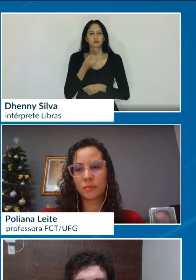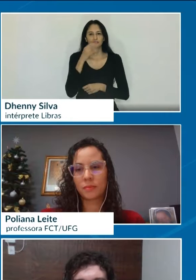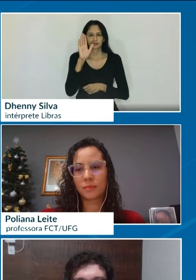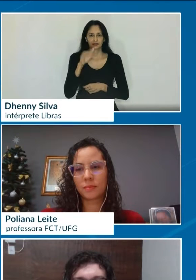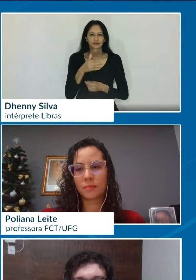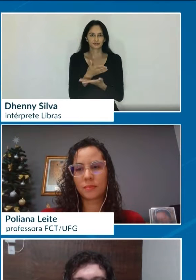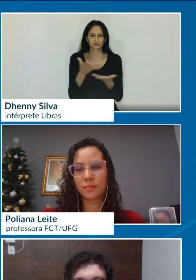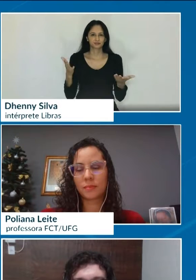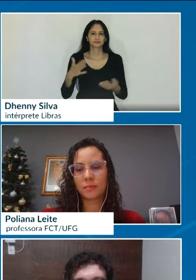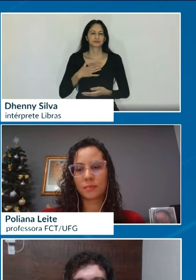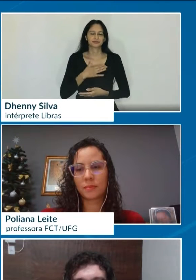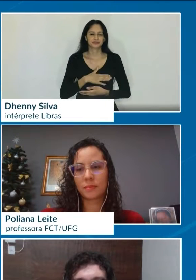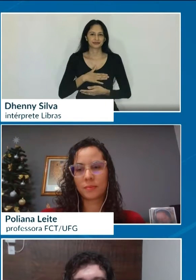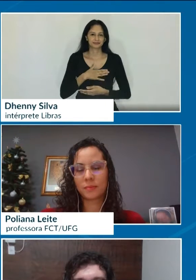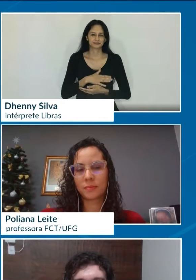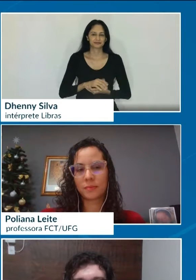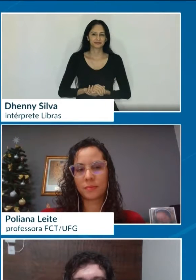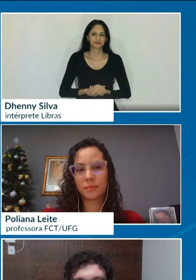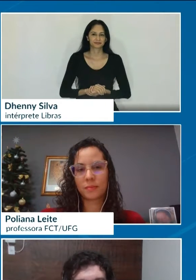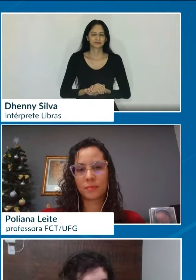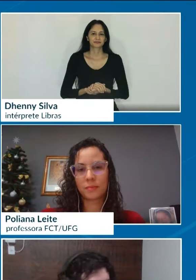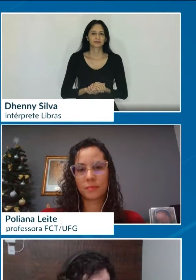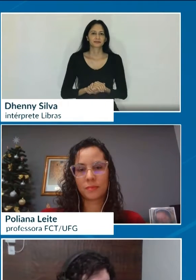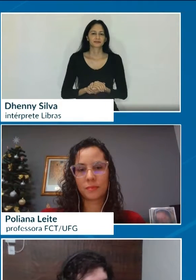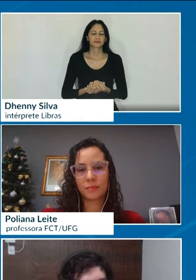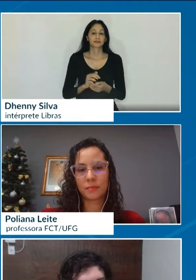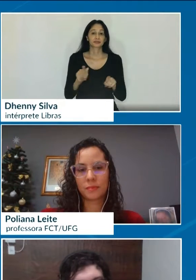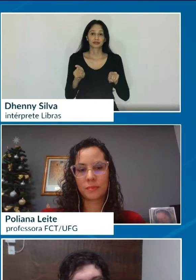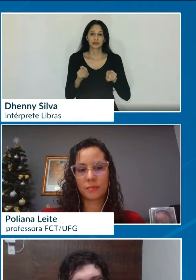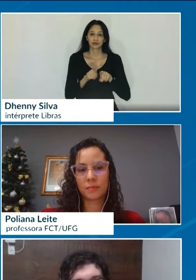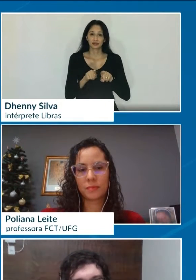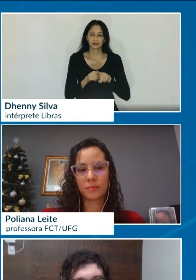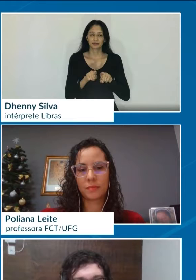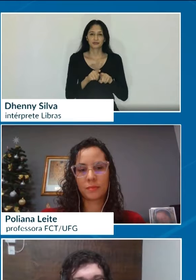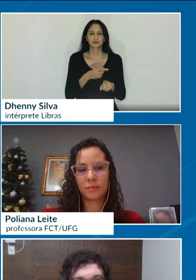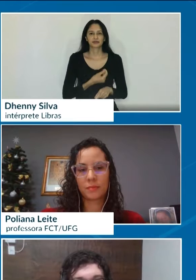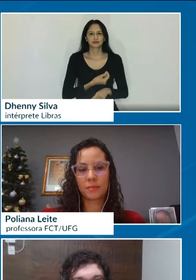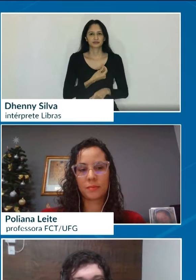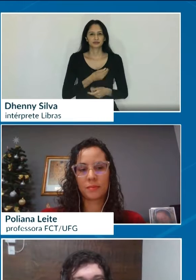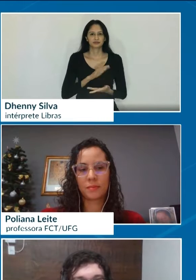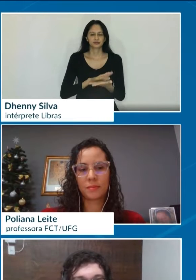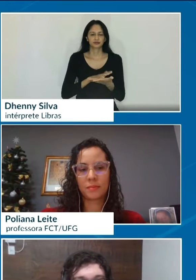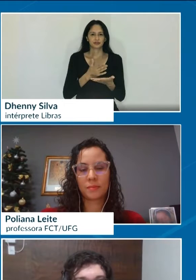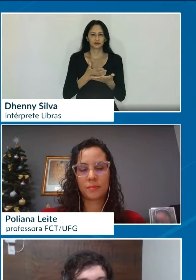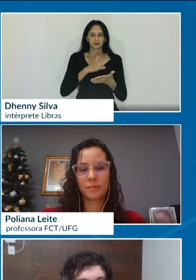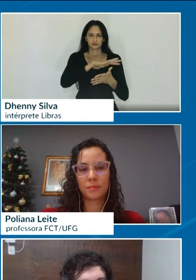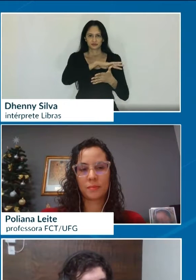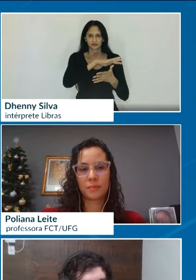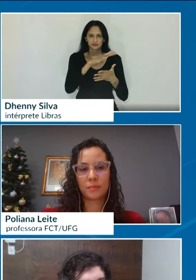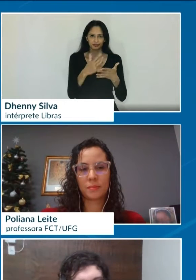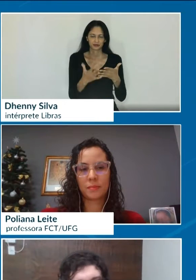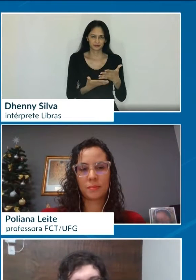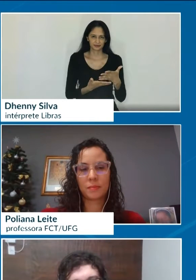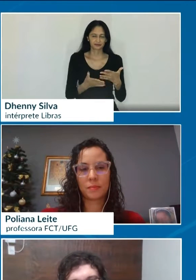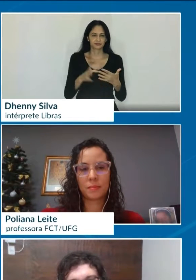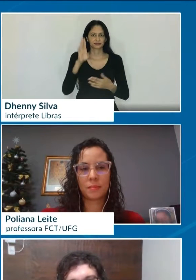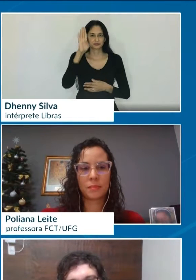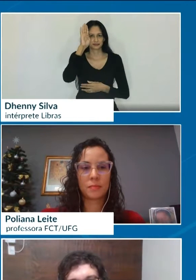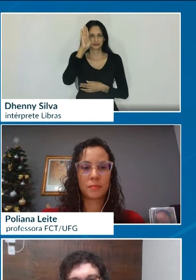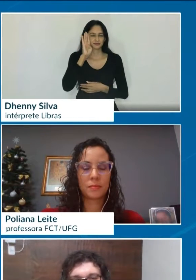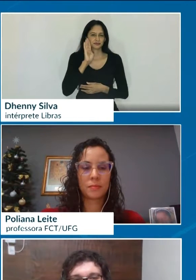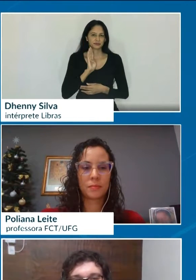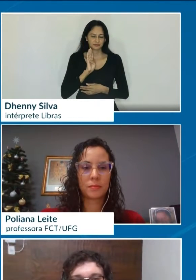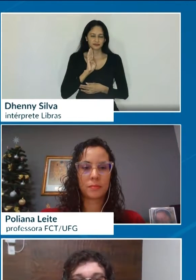prazer. Contamos também aqui com a presença da Jenny Silva, que está fazendo a tradução para Libras, a interpretação para